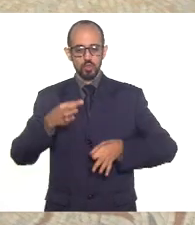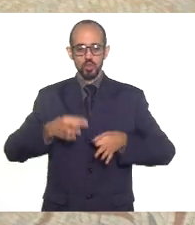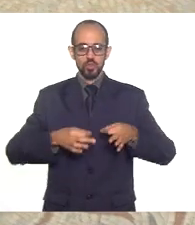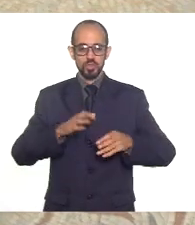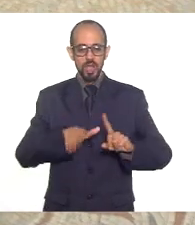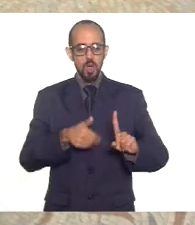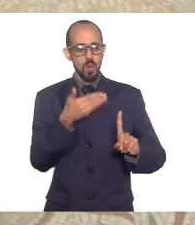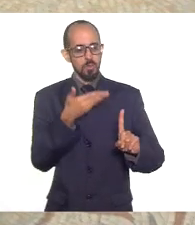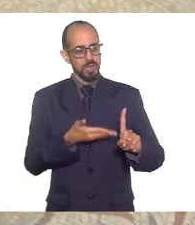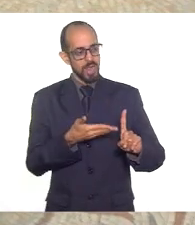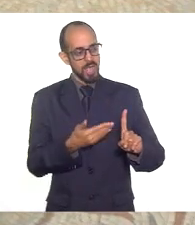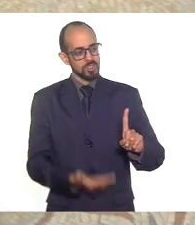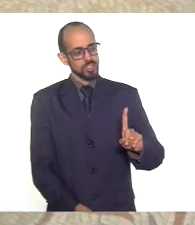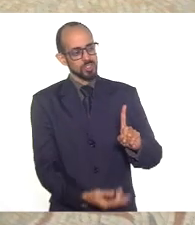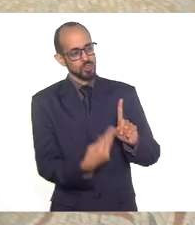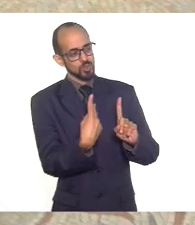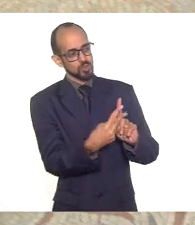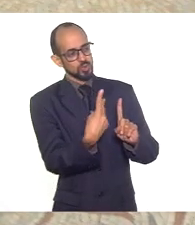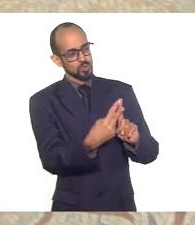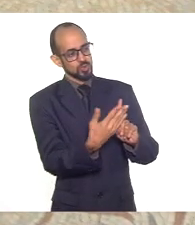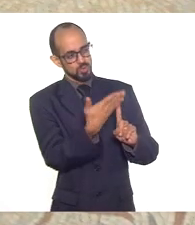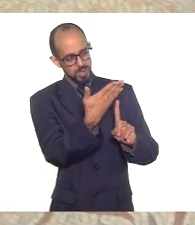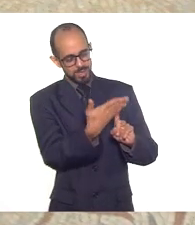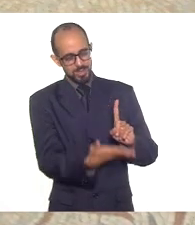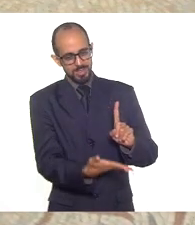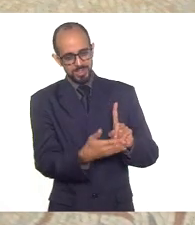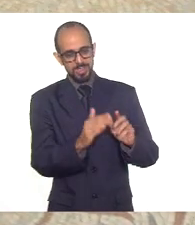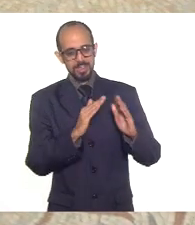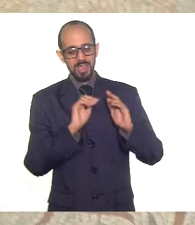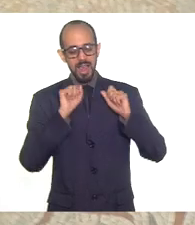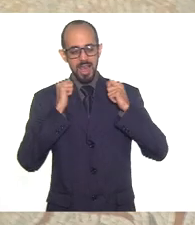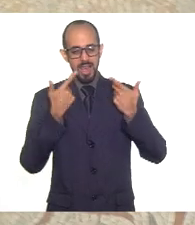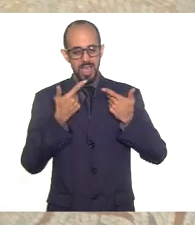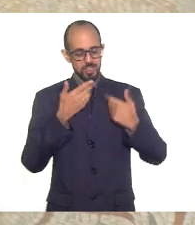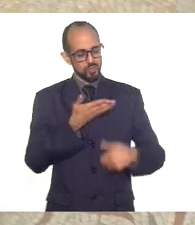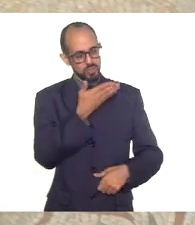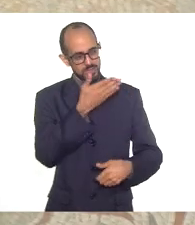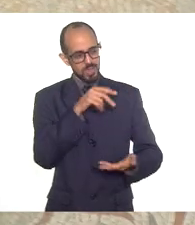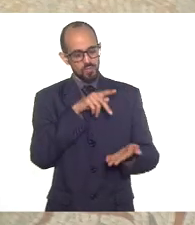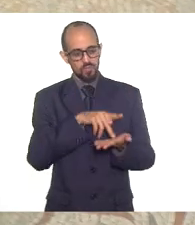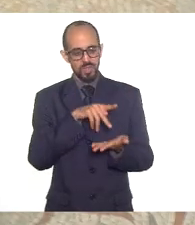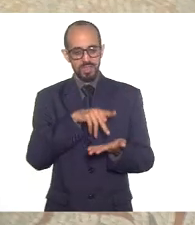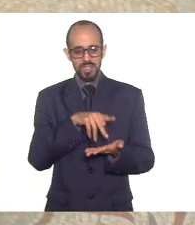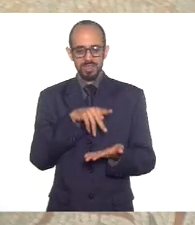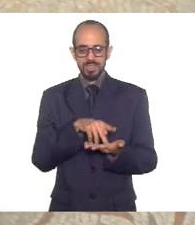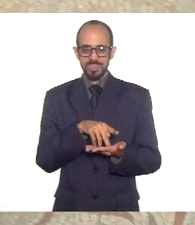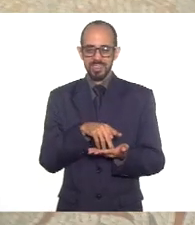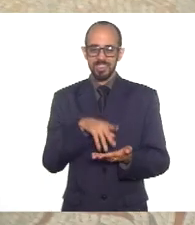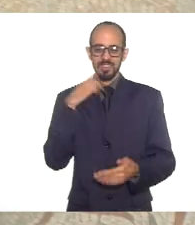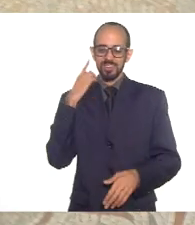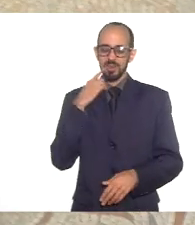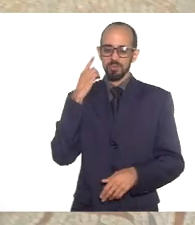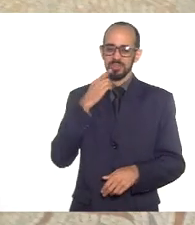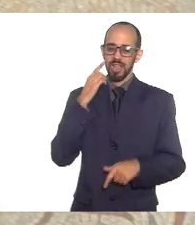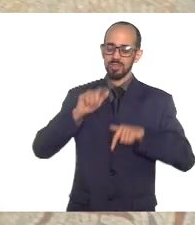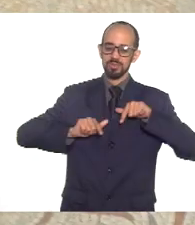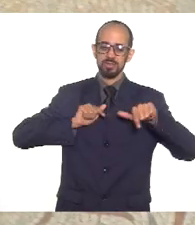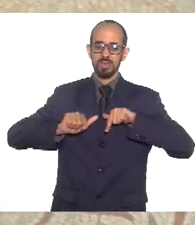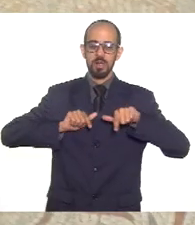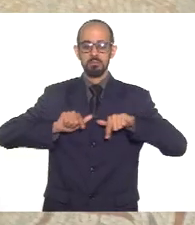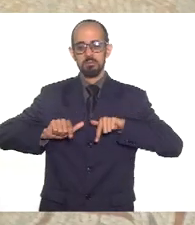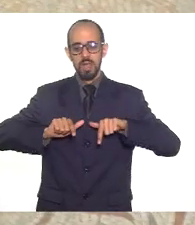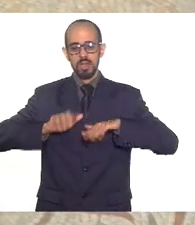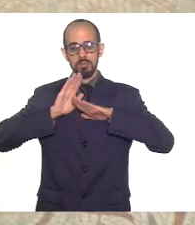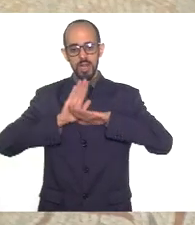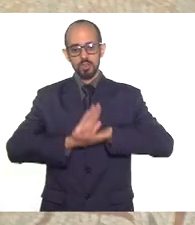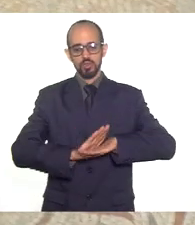que você tá recebendo dessa casa Legislativa você é um verdadeiro Deputado que trabalha